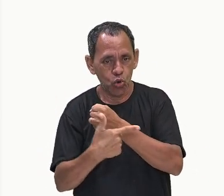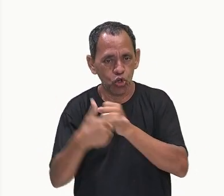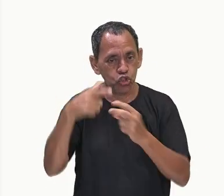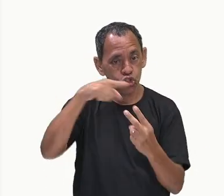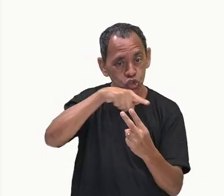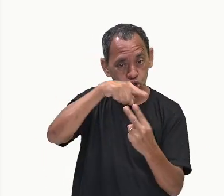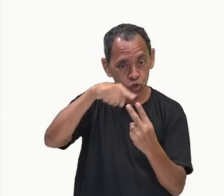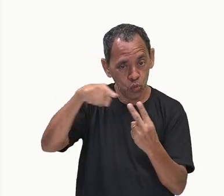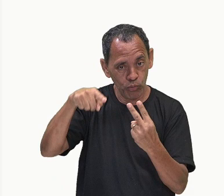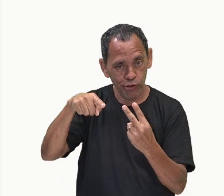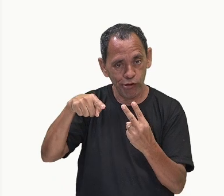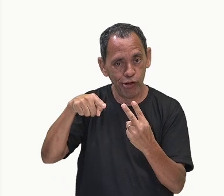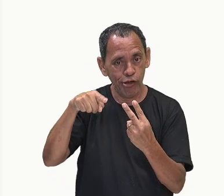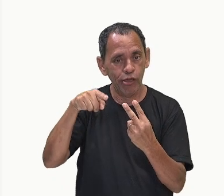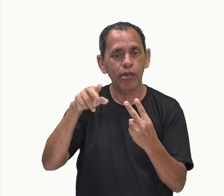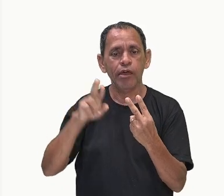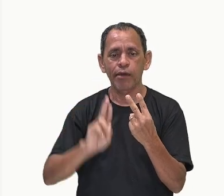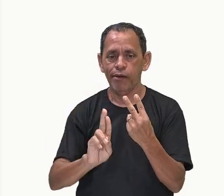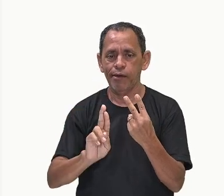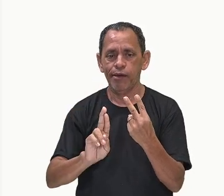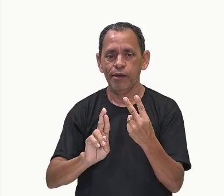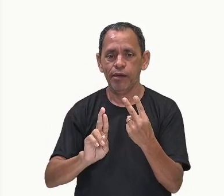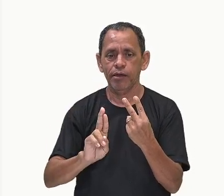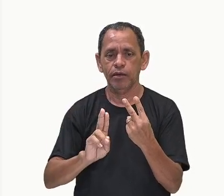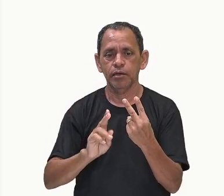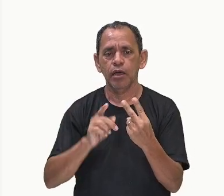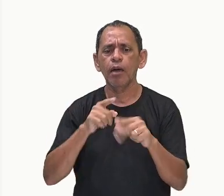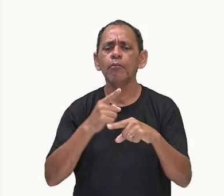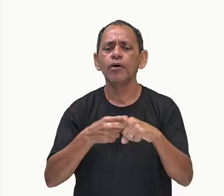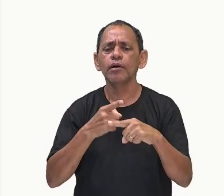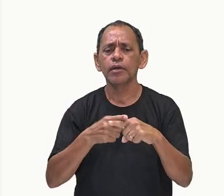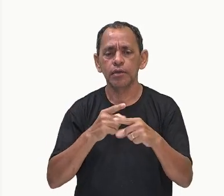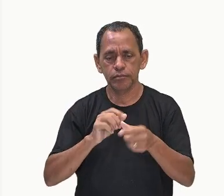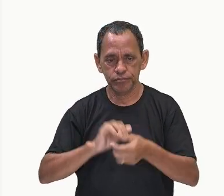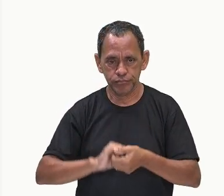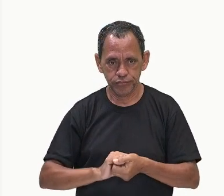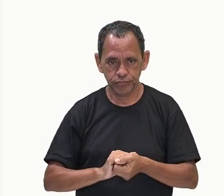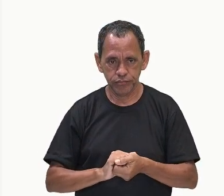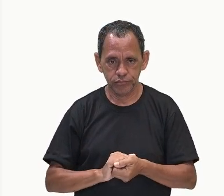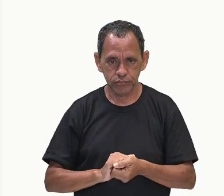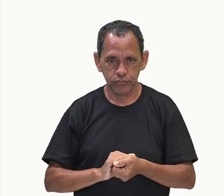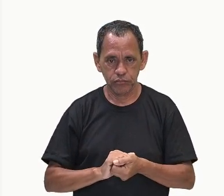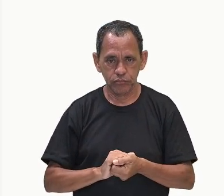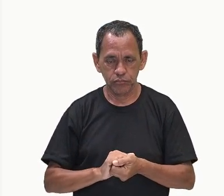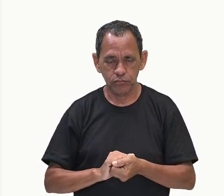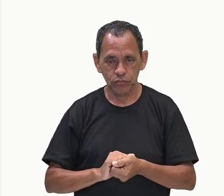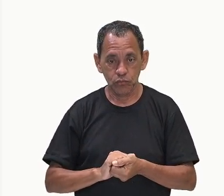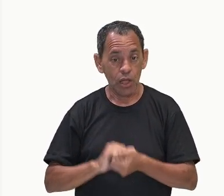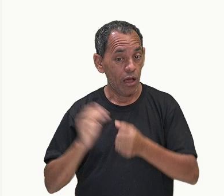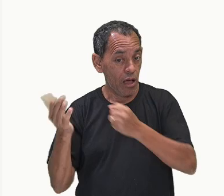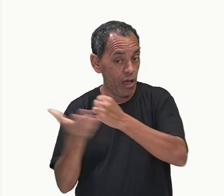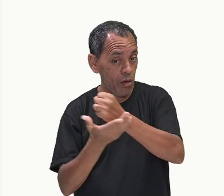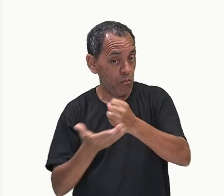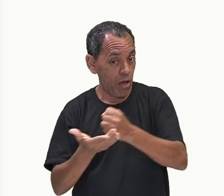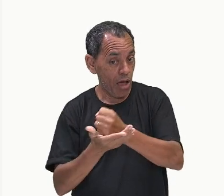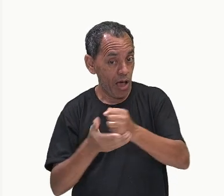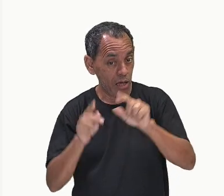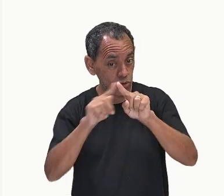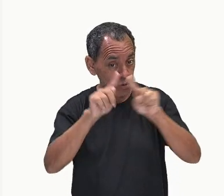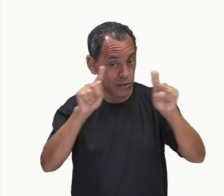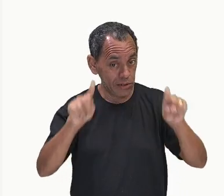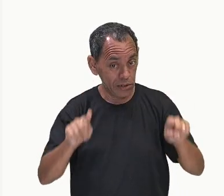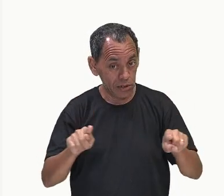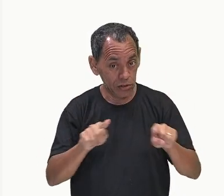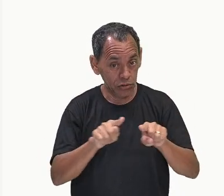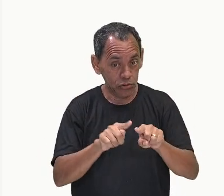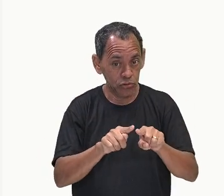2πr. Por que 2πr? Porque essa base do retângulo, ele está todo aqui, ó,